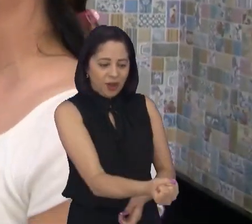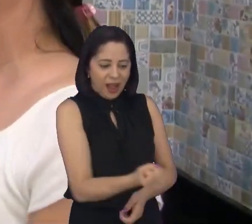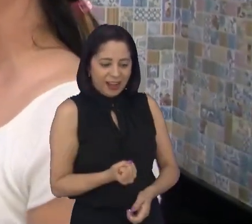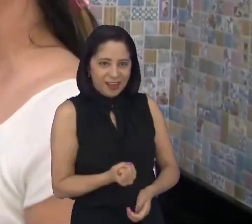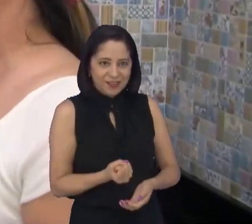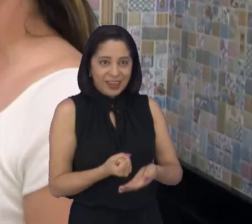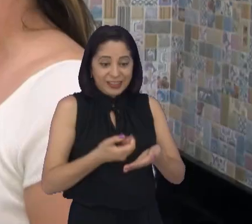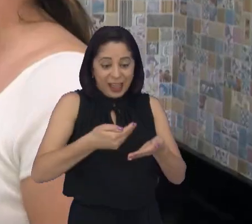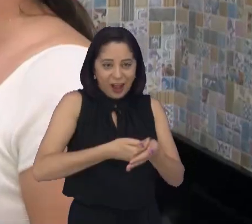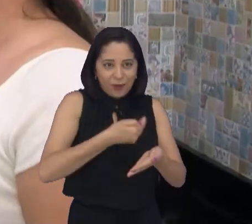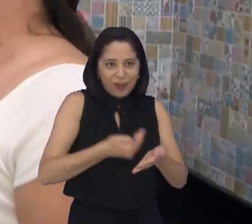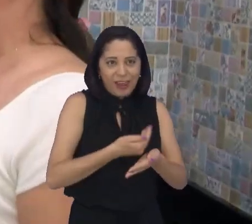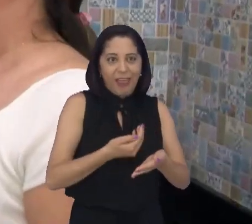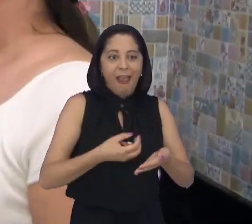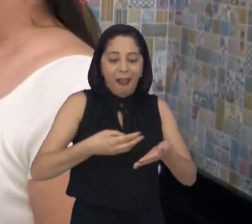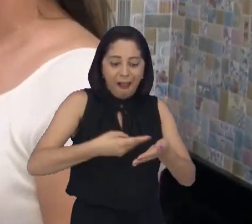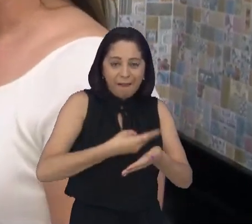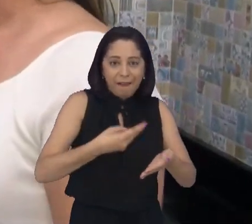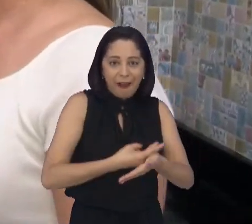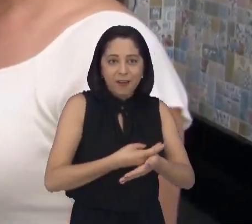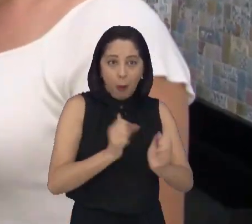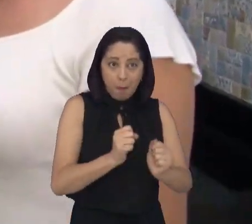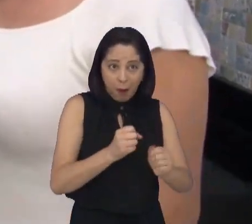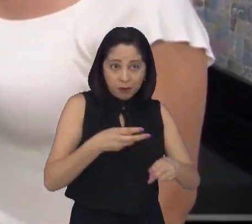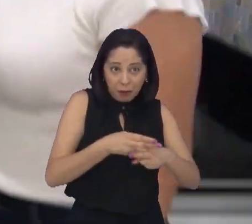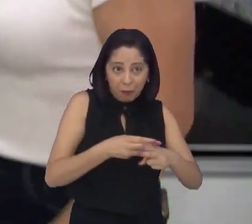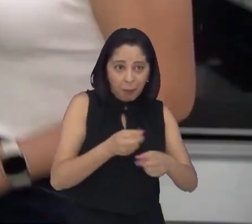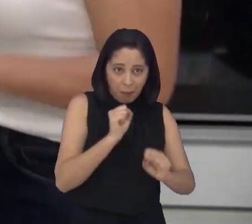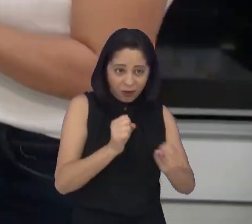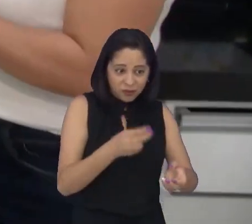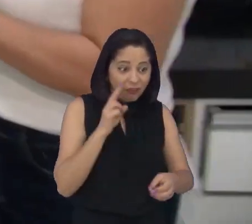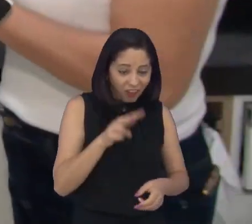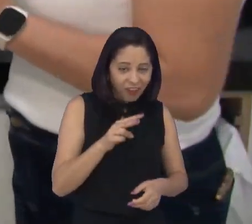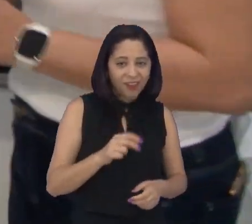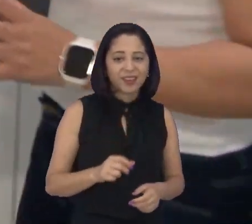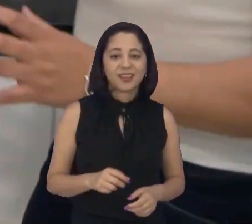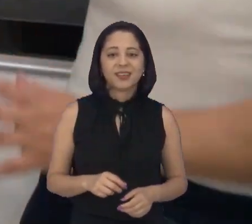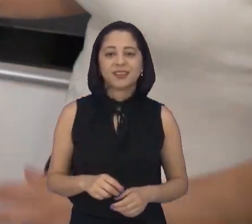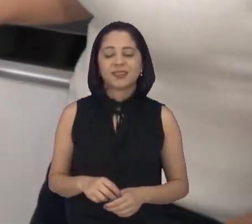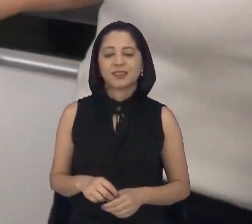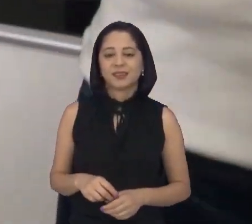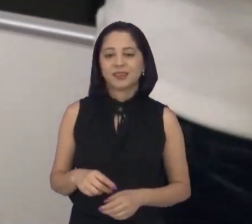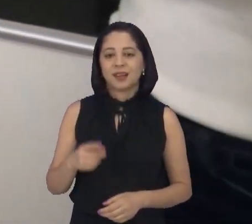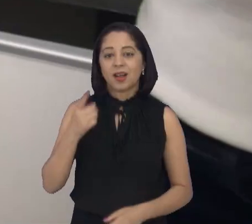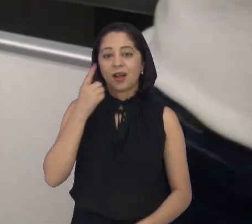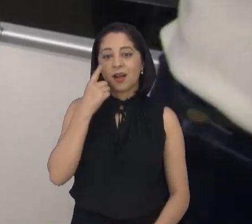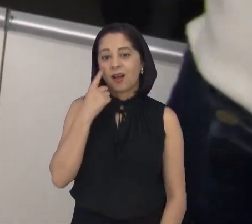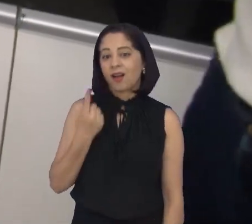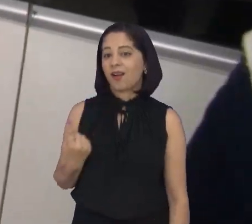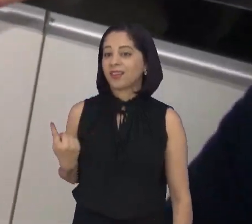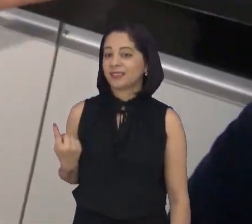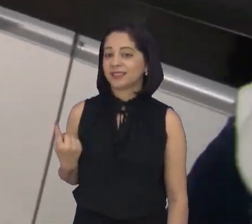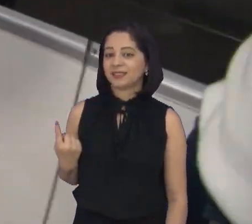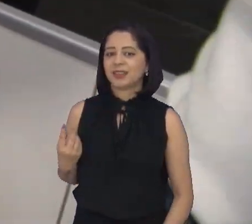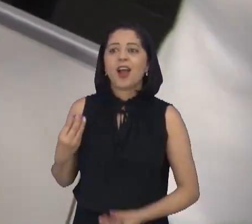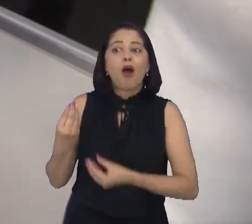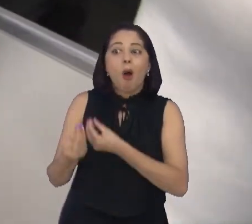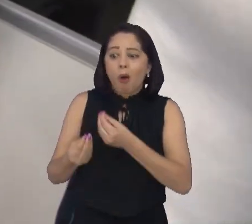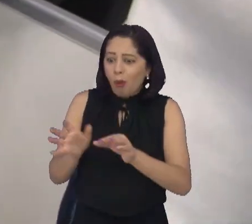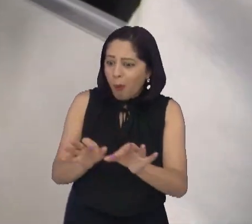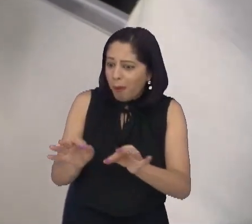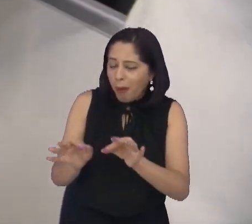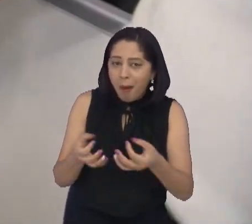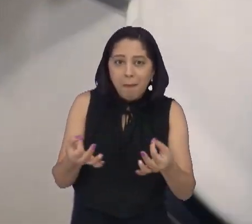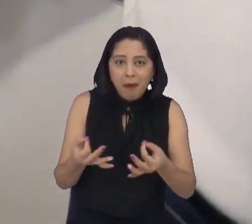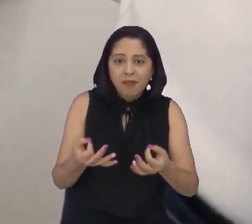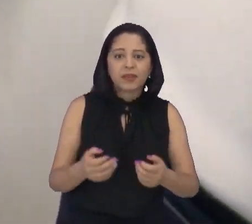gente vai é aquela bagunça. Posso abrir a sua aqui? Pode abrir. E aí, como que mantém isso organizado?